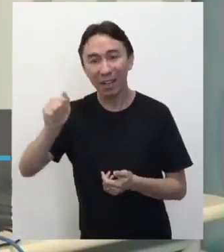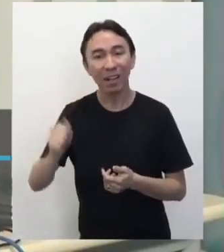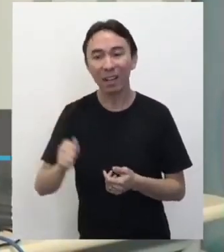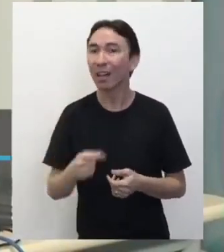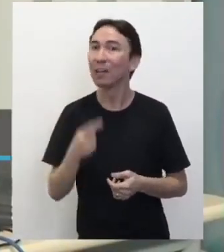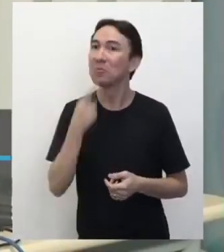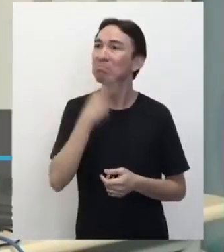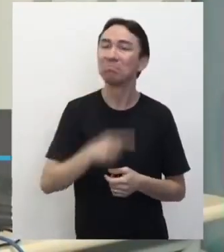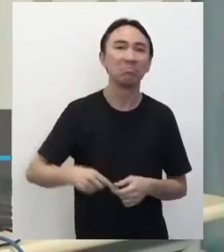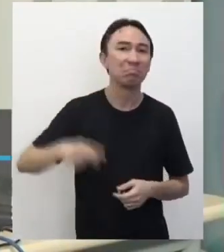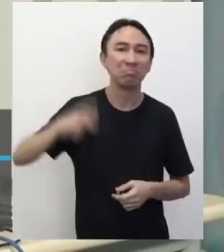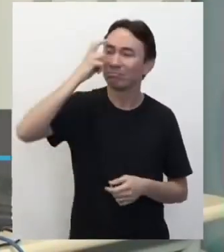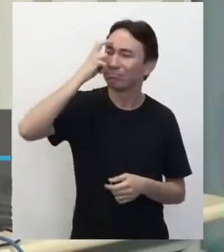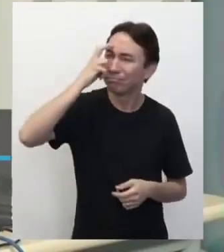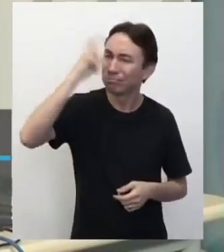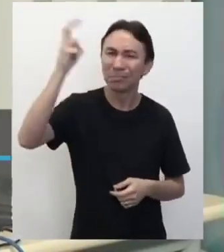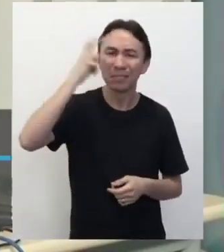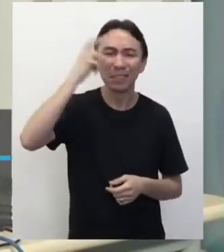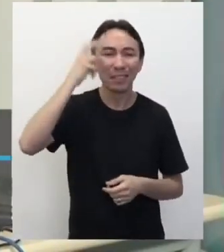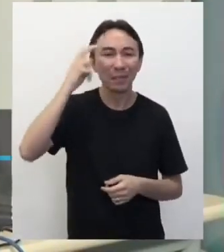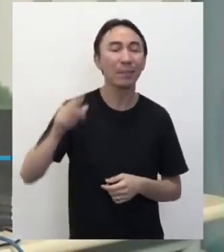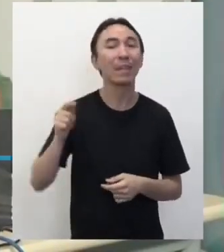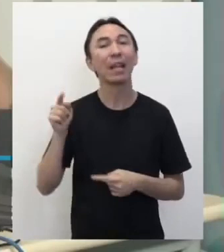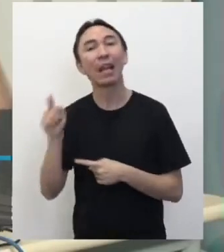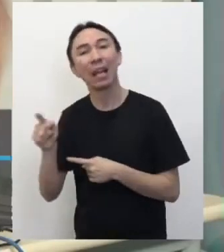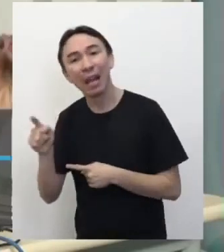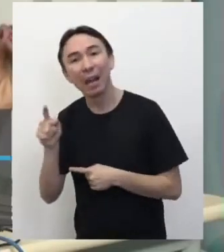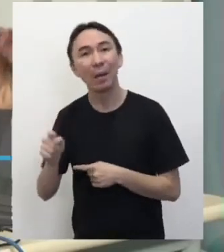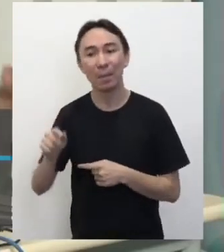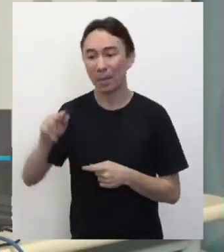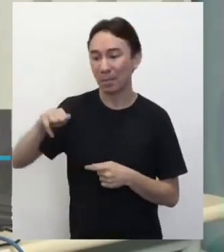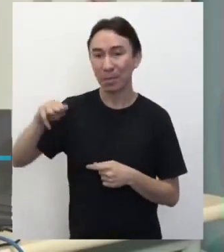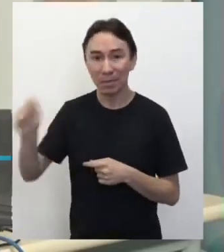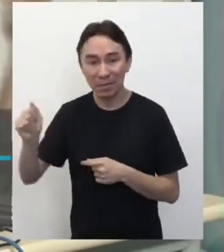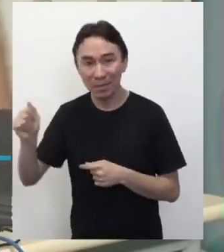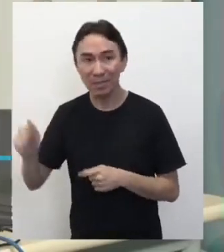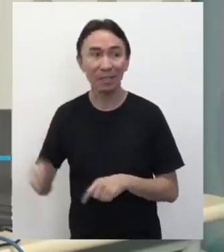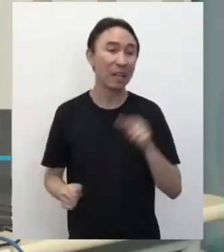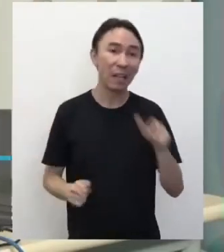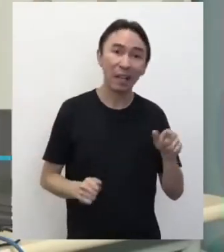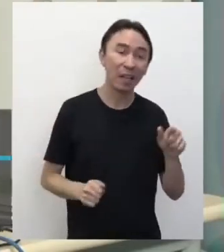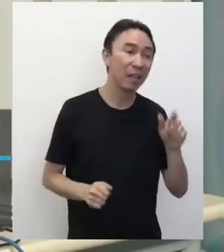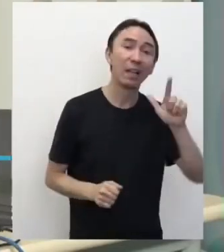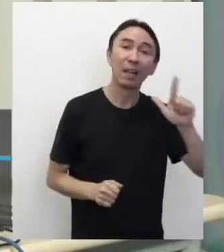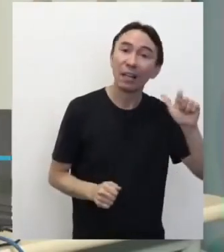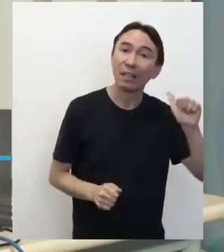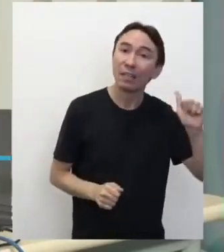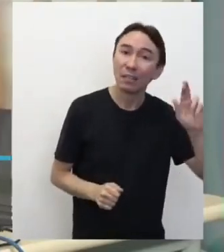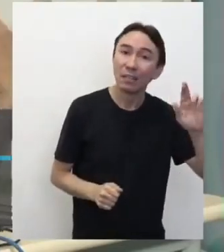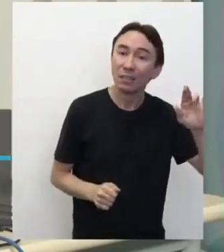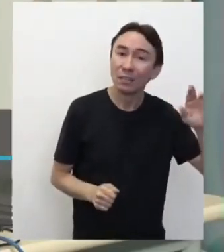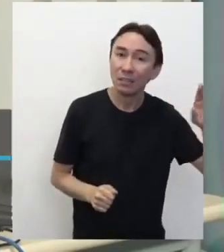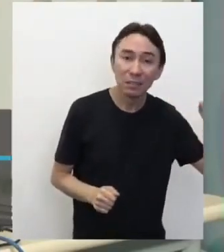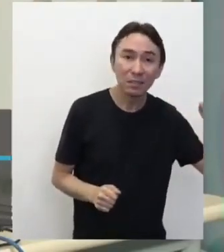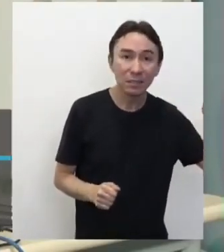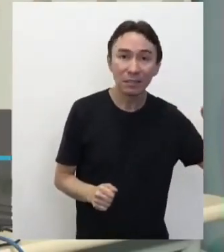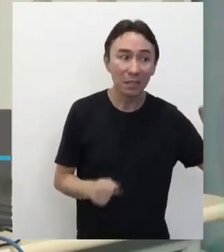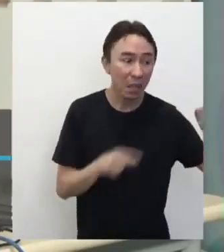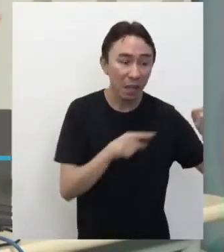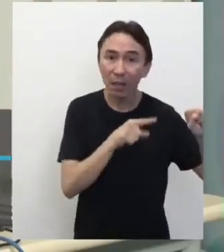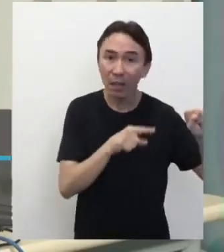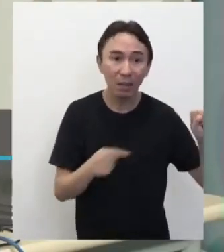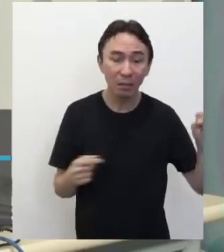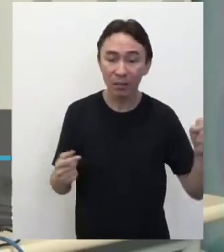mas Machado de Assis e o Lewis Carroll, um no Reino Unido e o outro aqui no Brasil, viveram o mesmo período histórico. Então, nesse período histórico